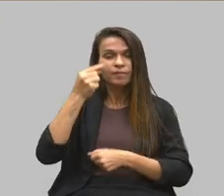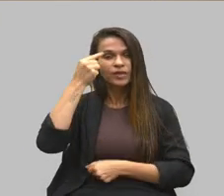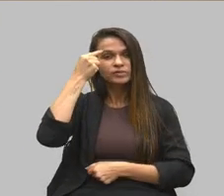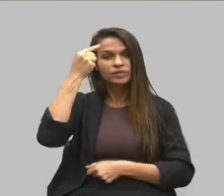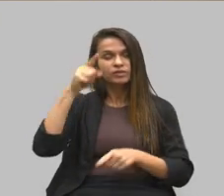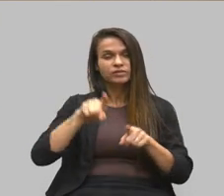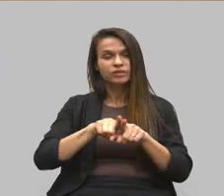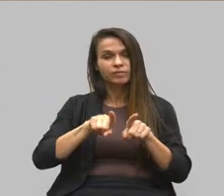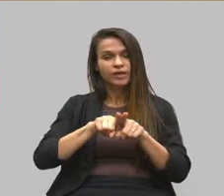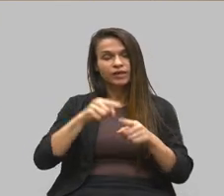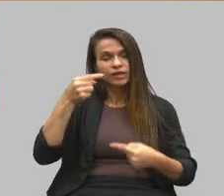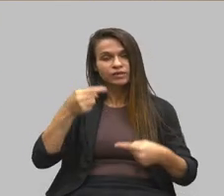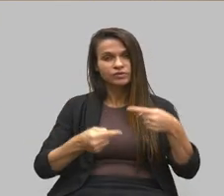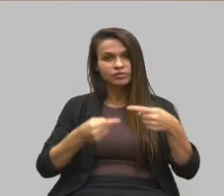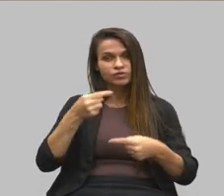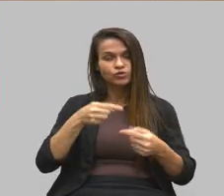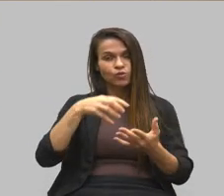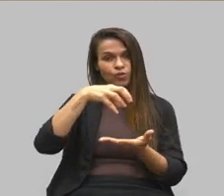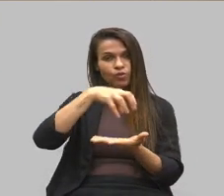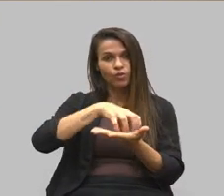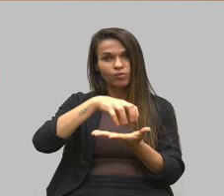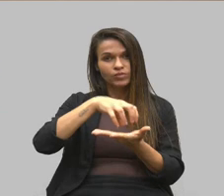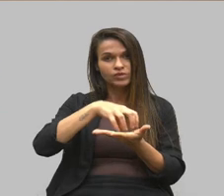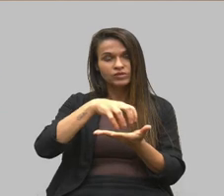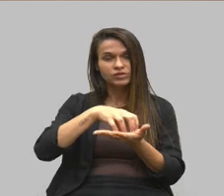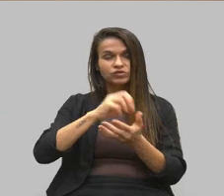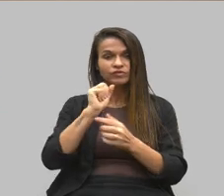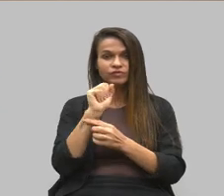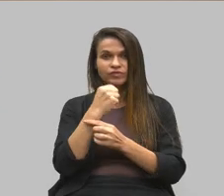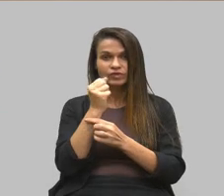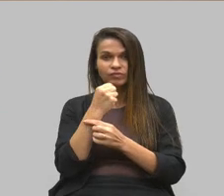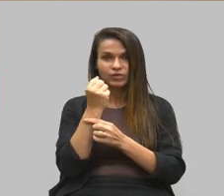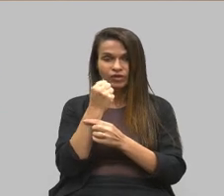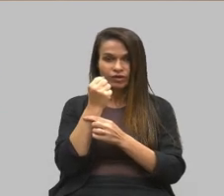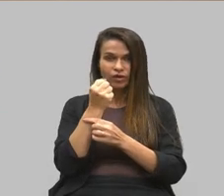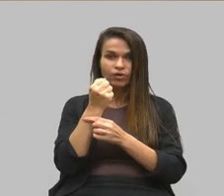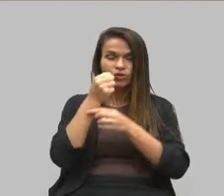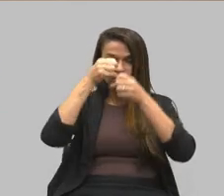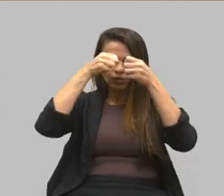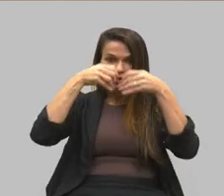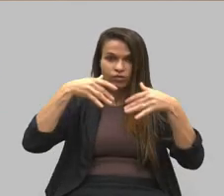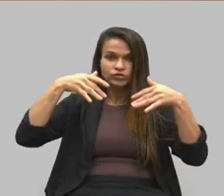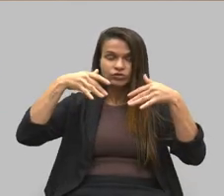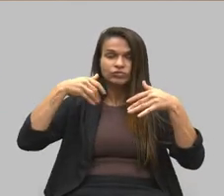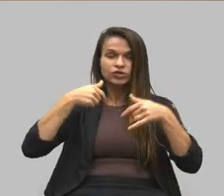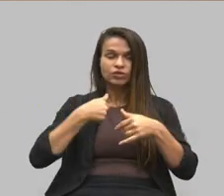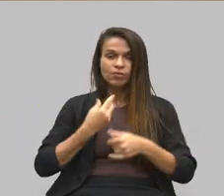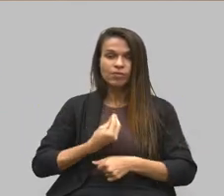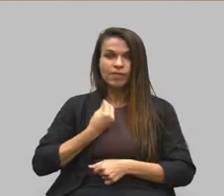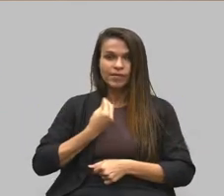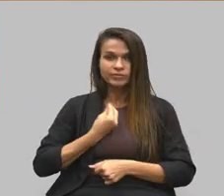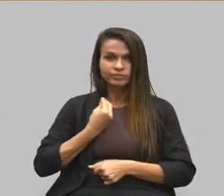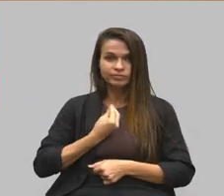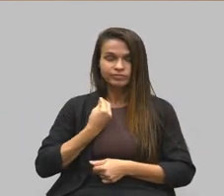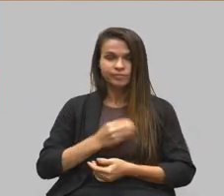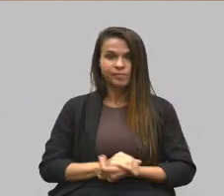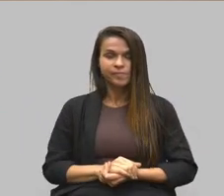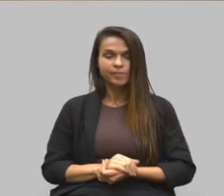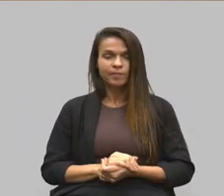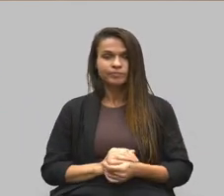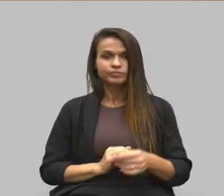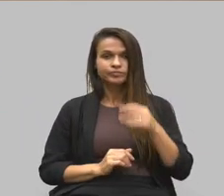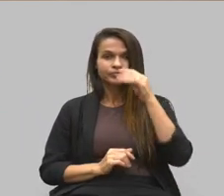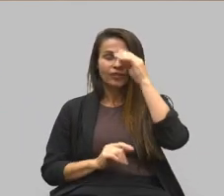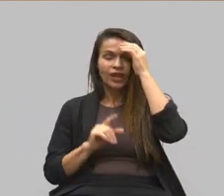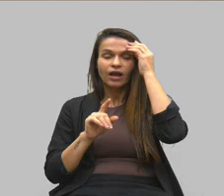nas discussões né da comissão de fisioterapia no autismo da qual eu faço parte né com o Crefito e é